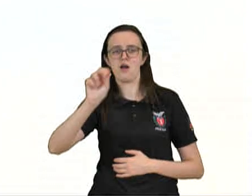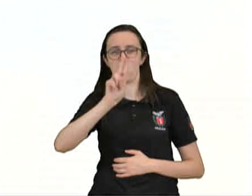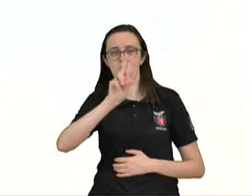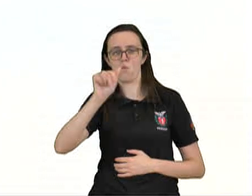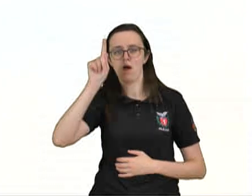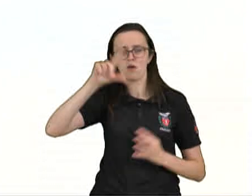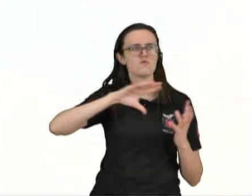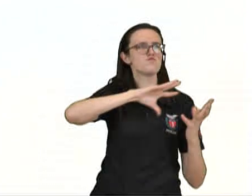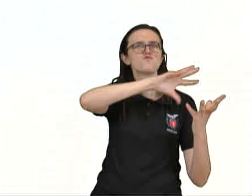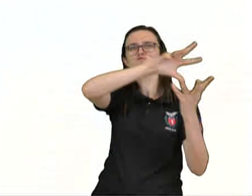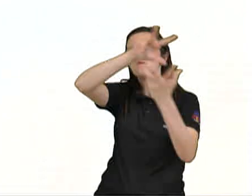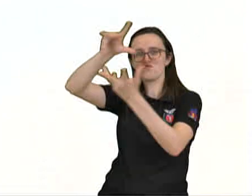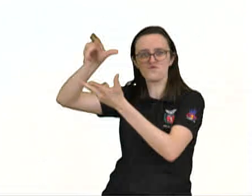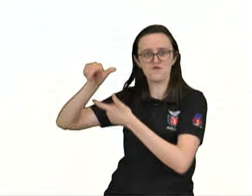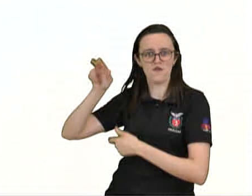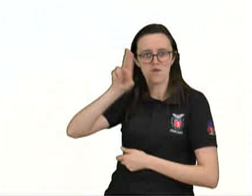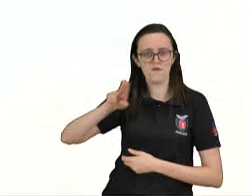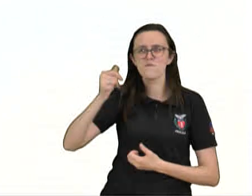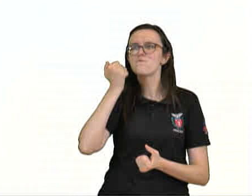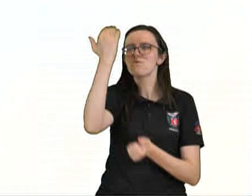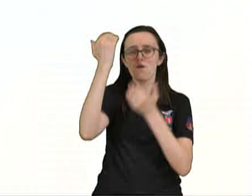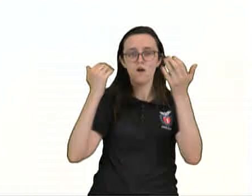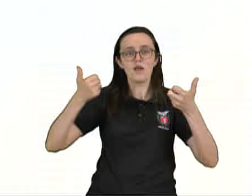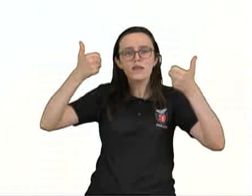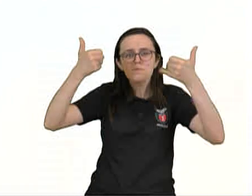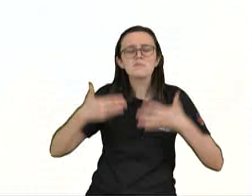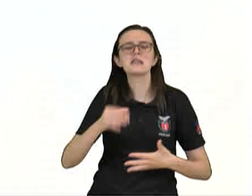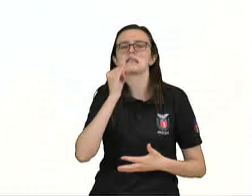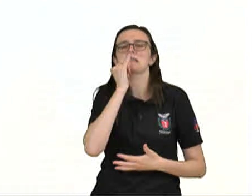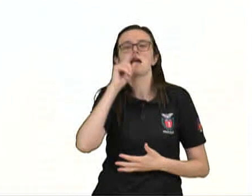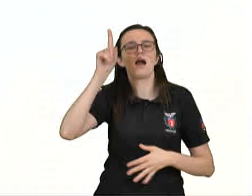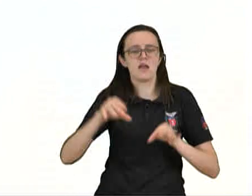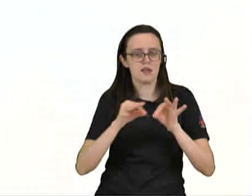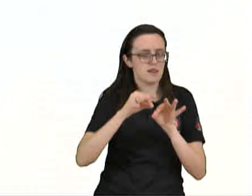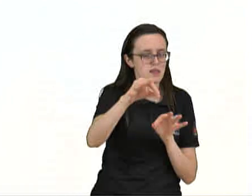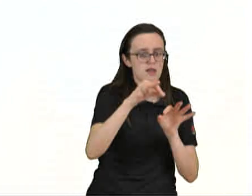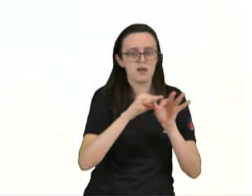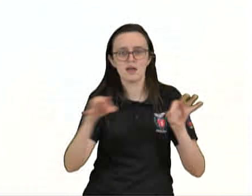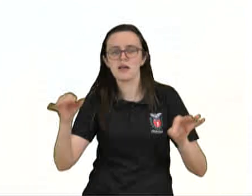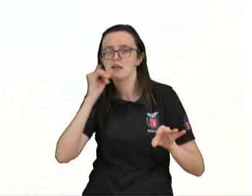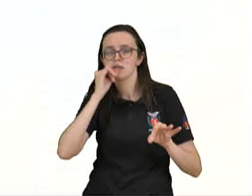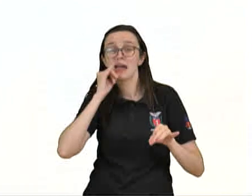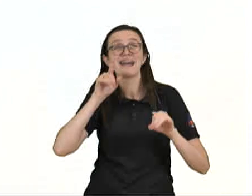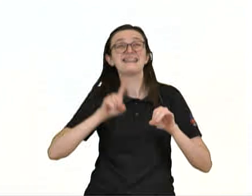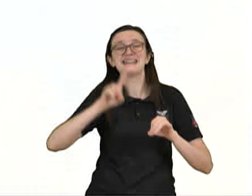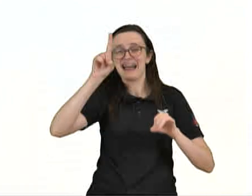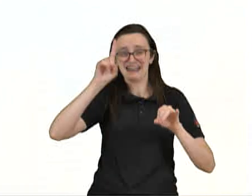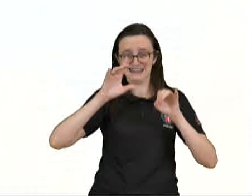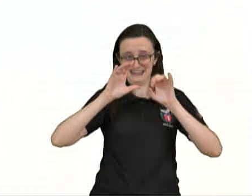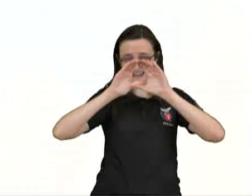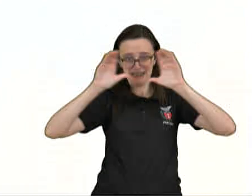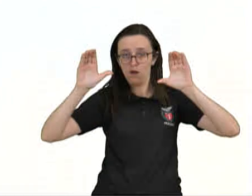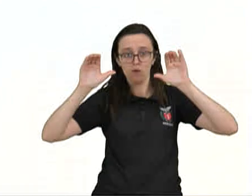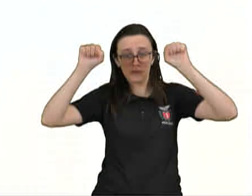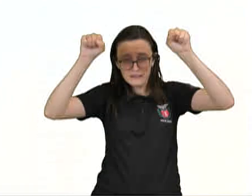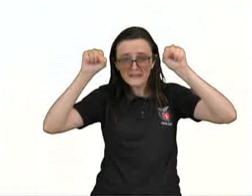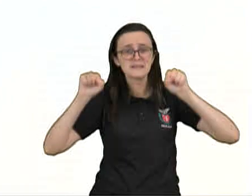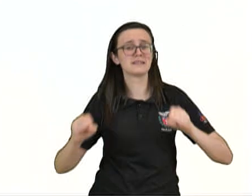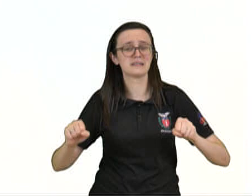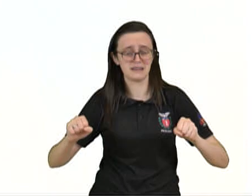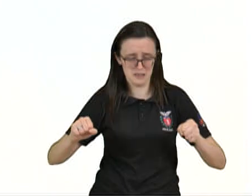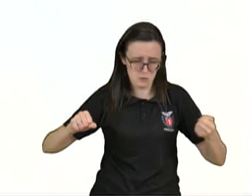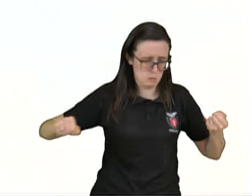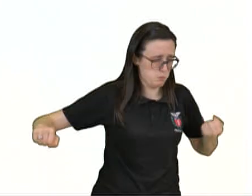UA, certo? Utilizada para descrever, por exemplo, distância entre corpos celestes. Distâncias